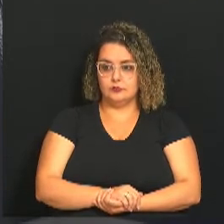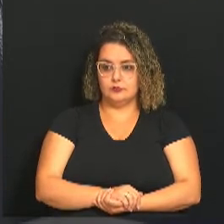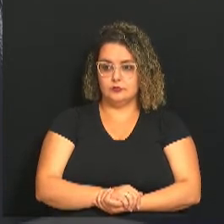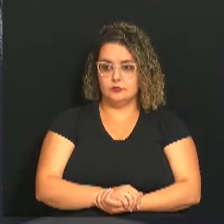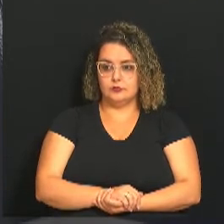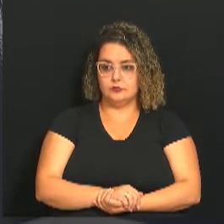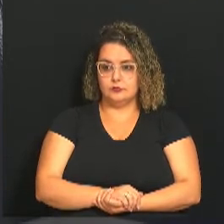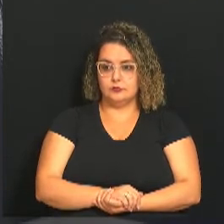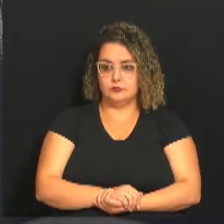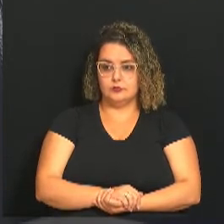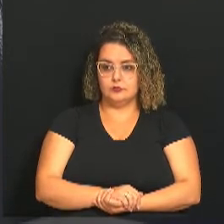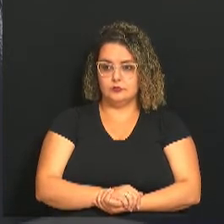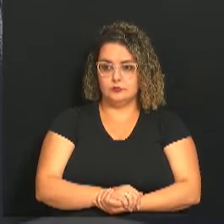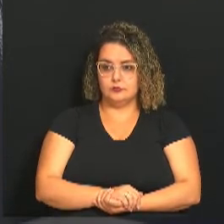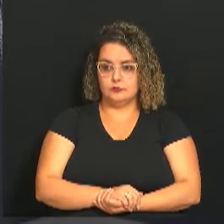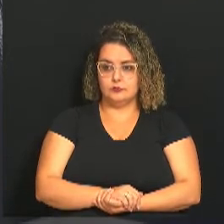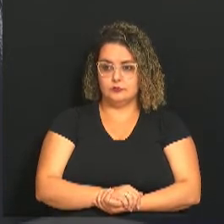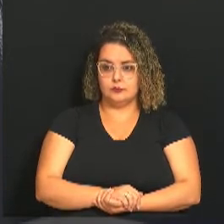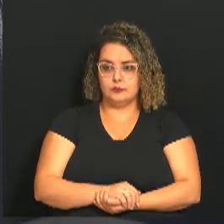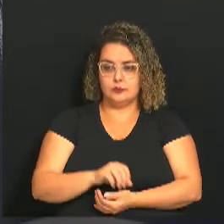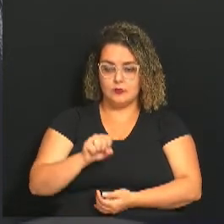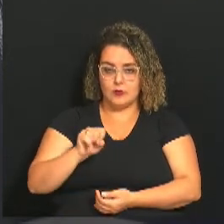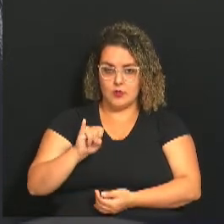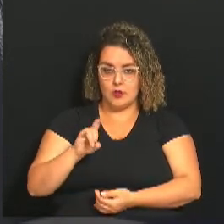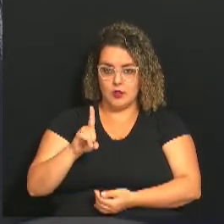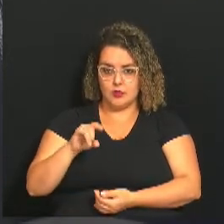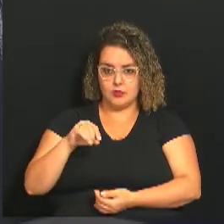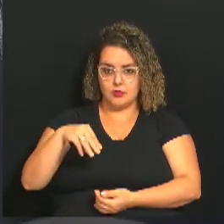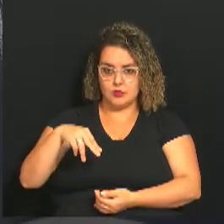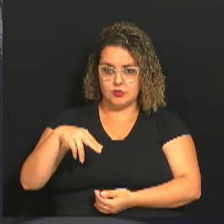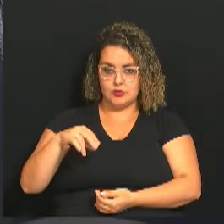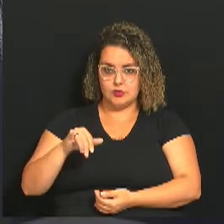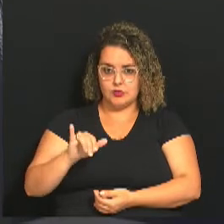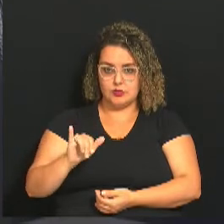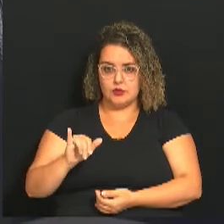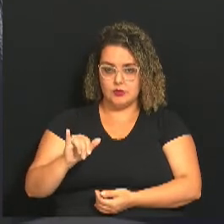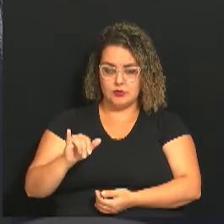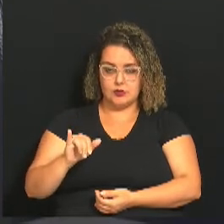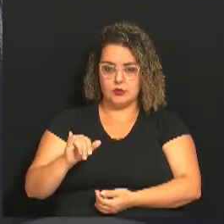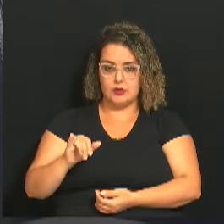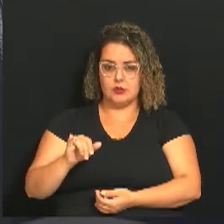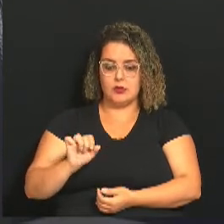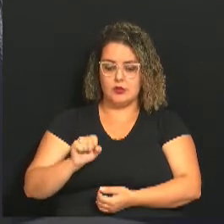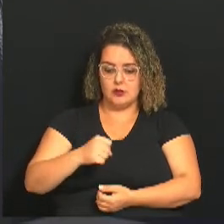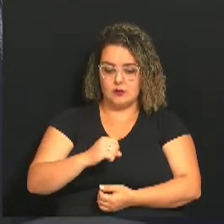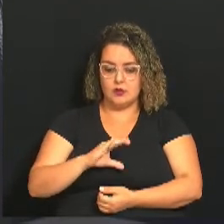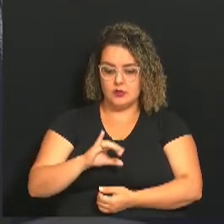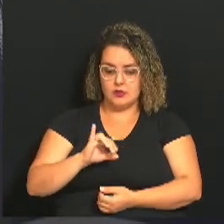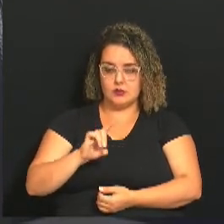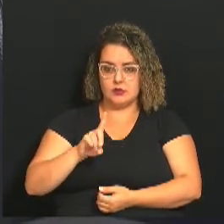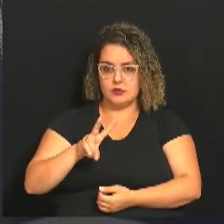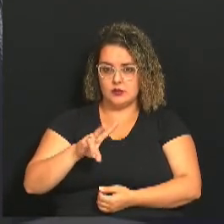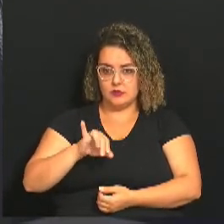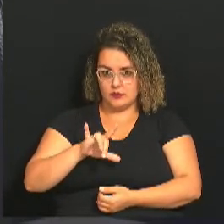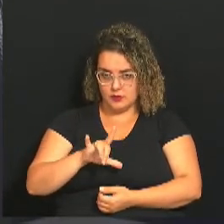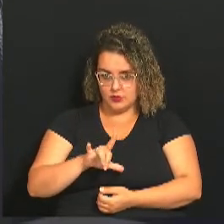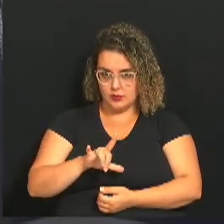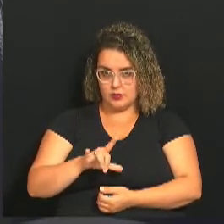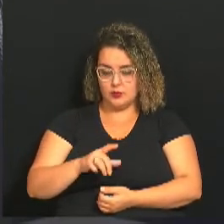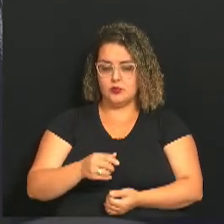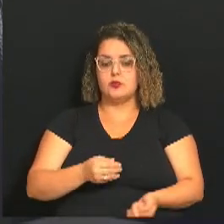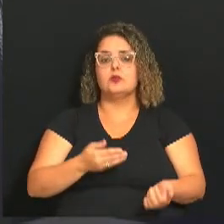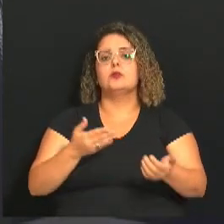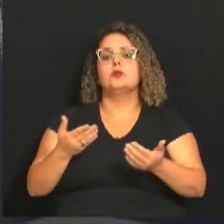O Sidney, da Defesa Civil, numa reunião anterior, nos apresentou, assim,